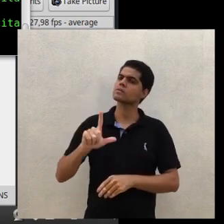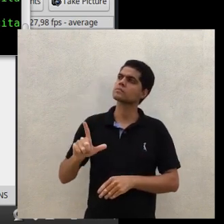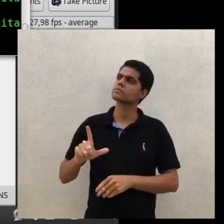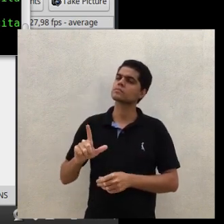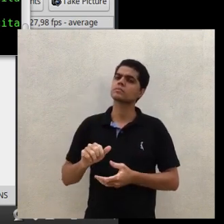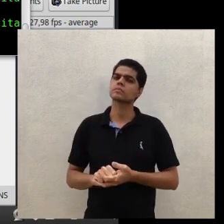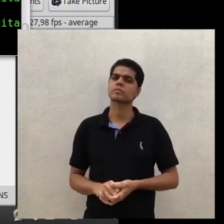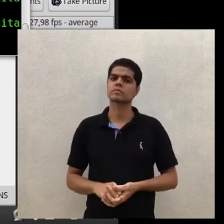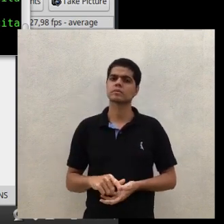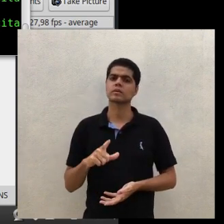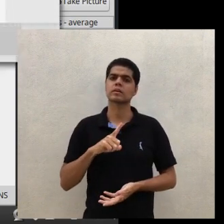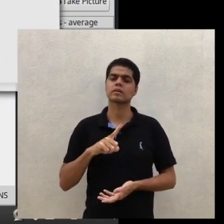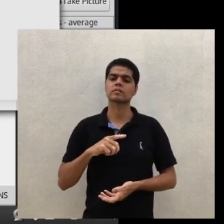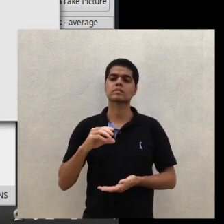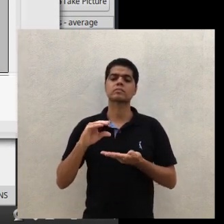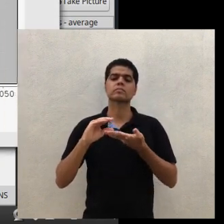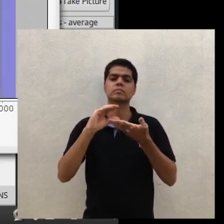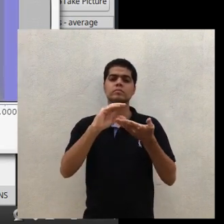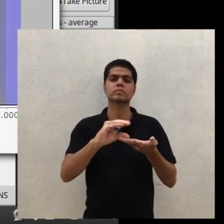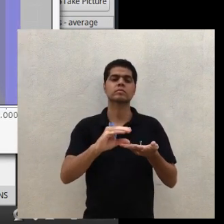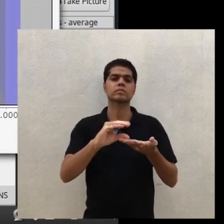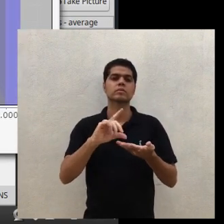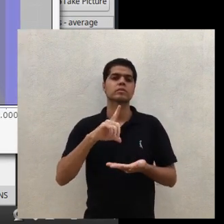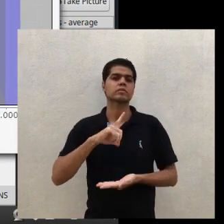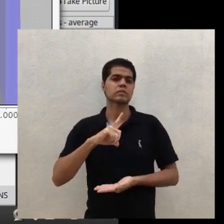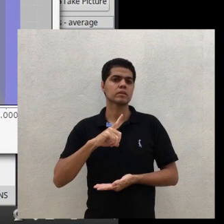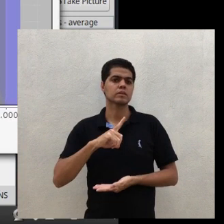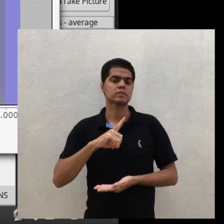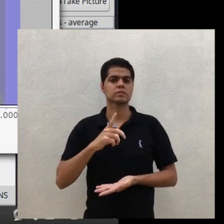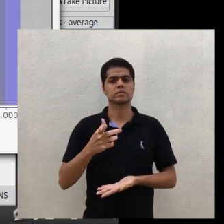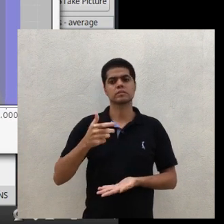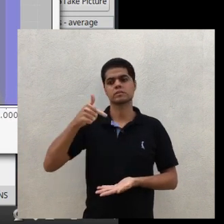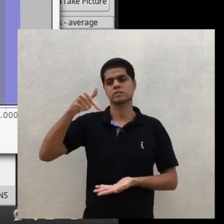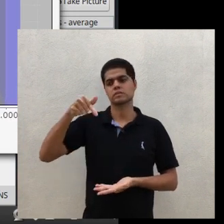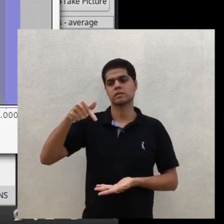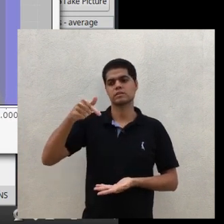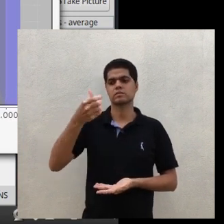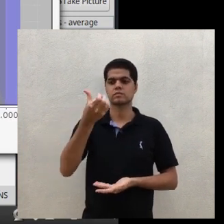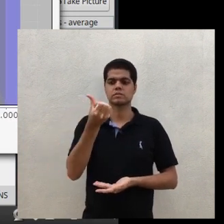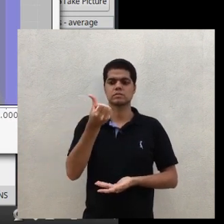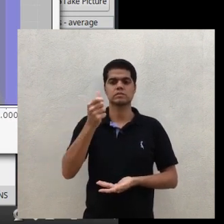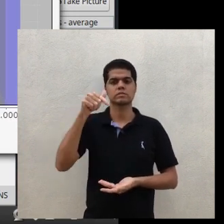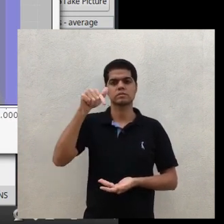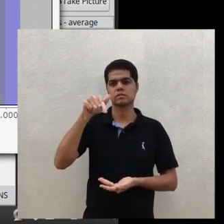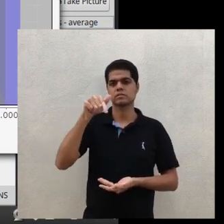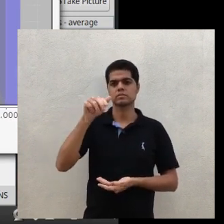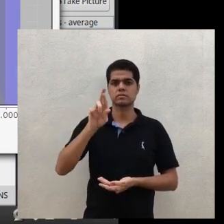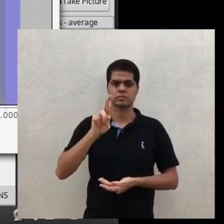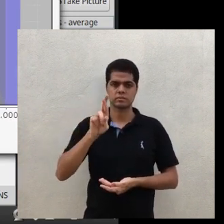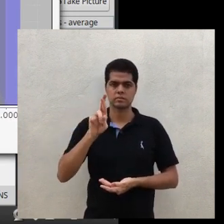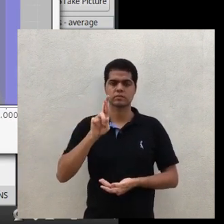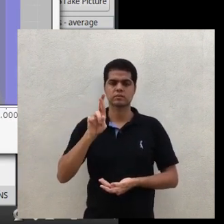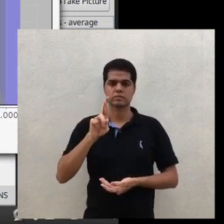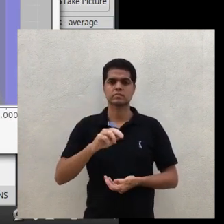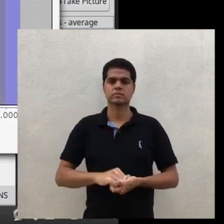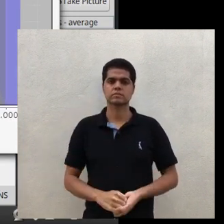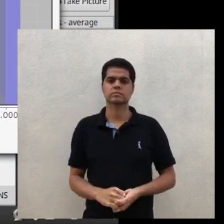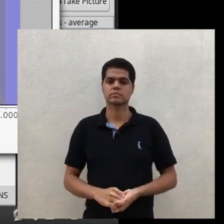Né? Quanto que seria a gratificação para esse funcionário? Então, esse funcionário ia ganhar em torno de R$ 767 aqui,